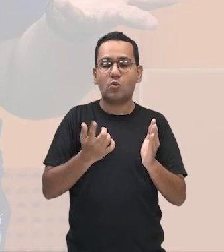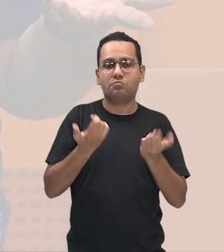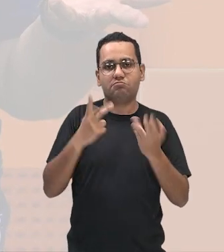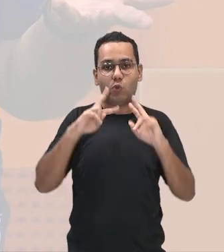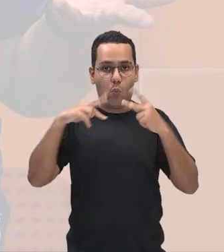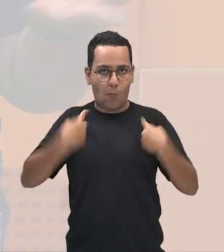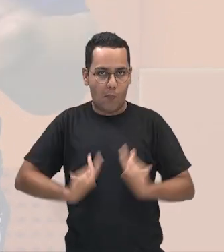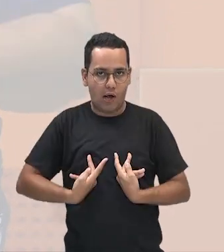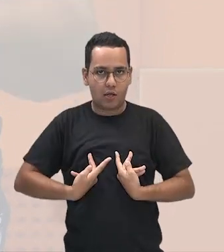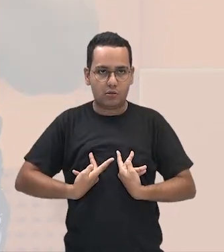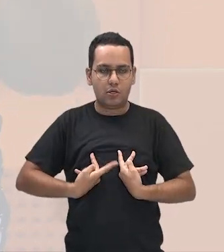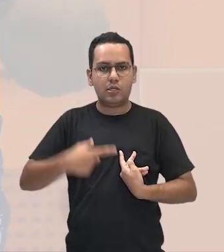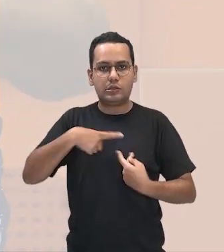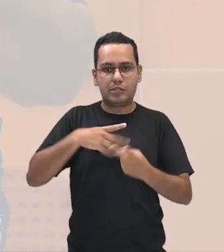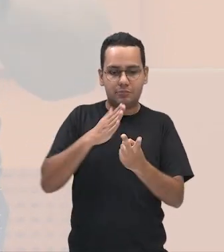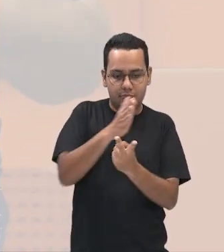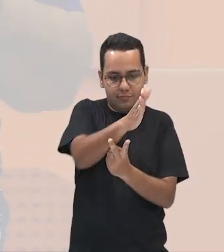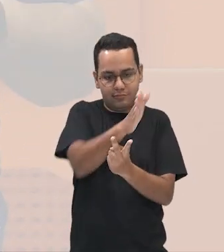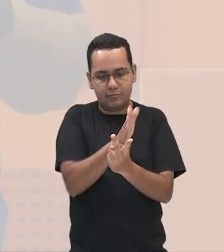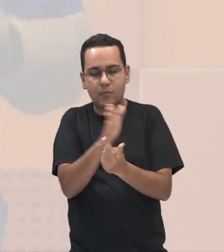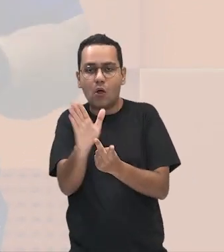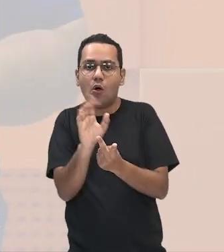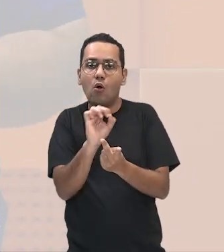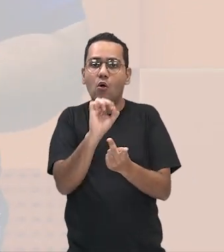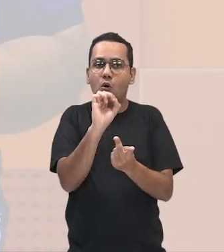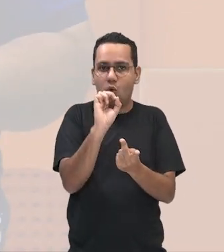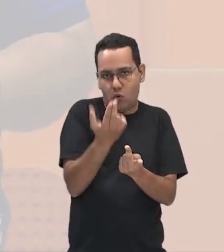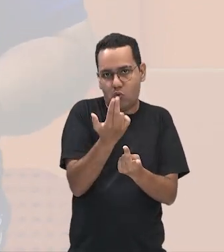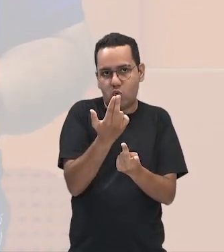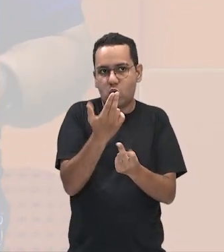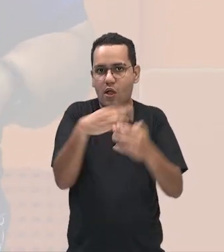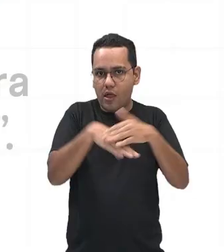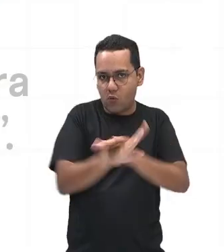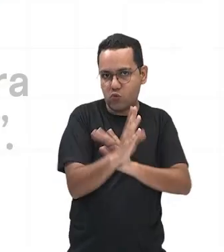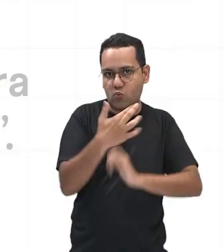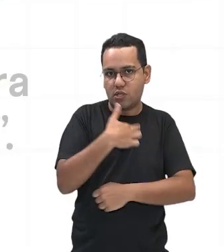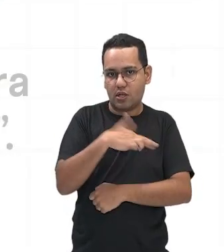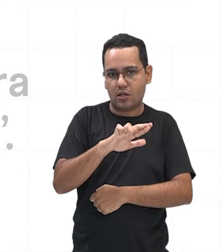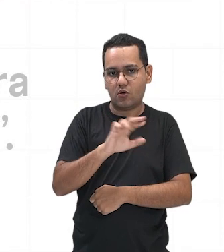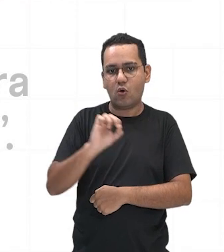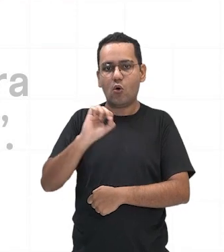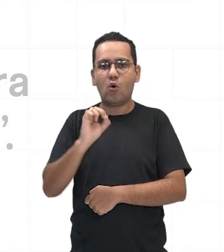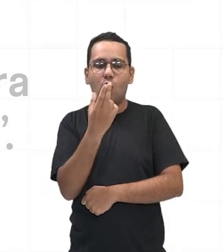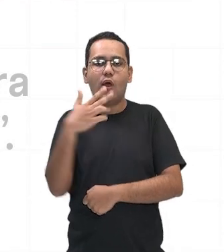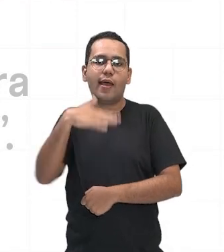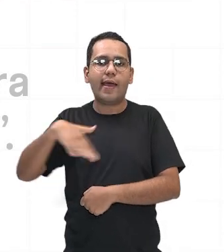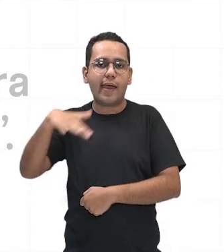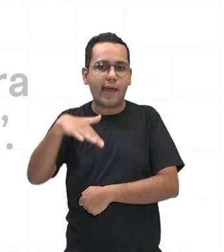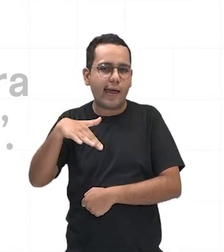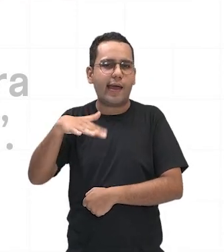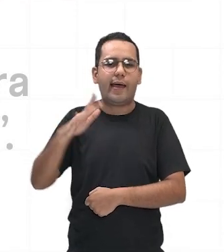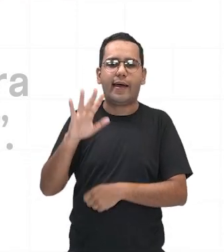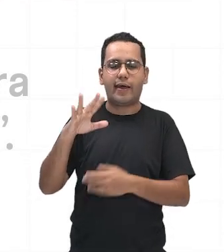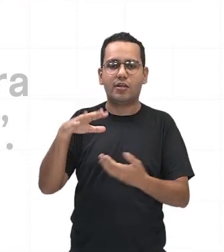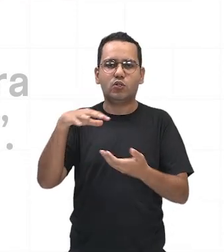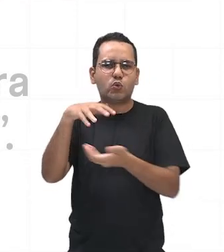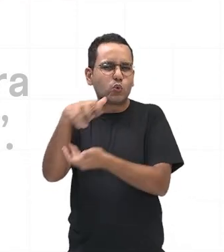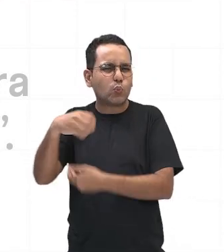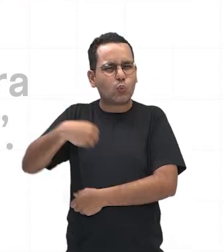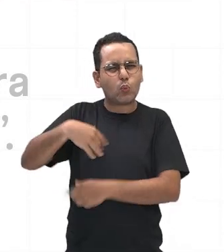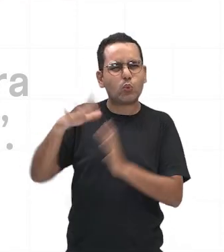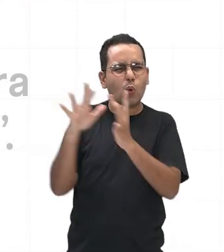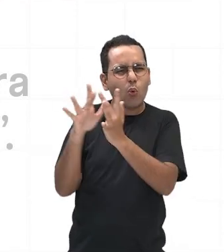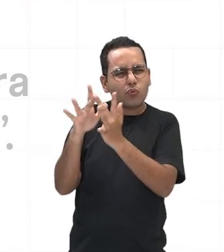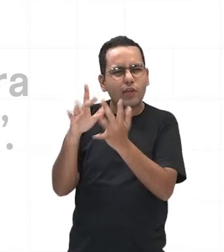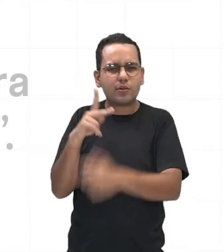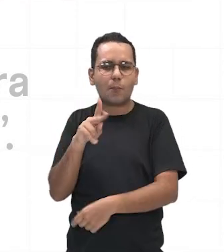no profano. Isso era uma dualidade tipicamente, então, aí da Idade Média. Acompanha comigo, tá? O homem medieval entre o sagrado e